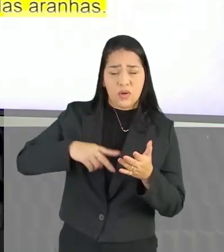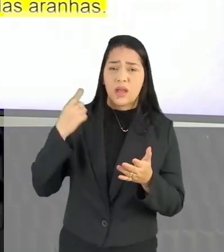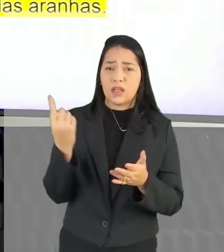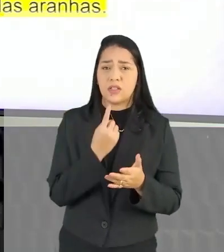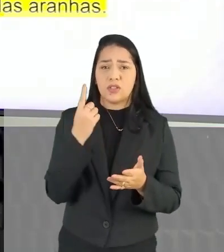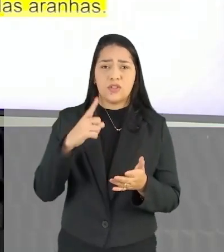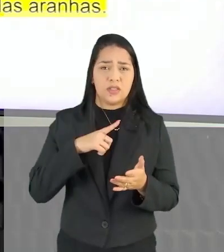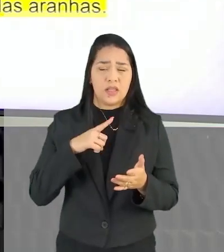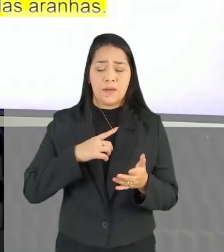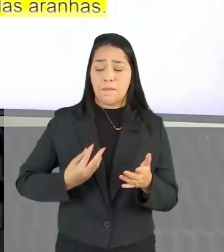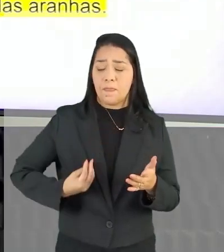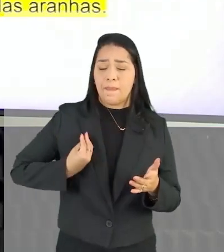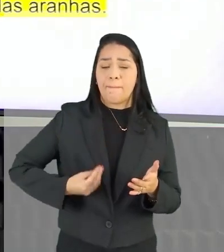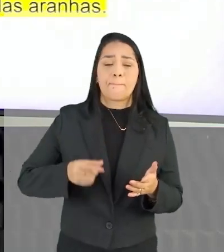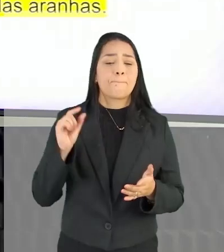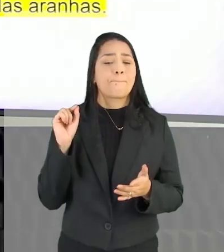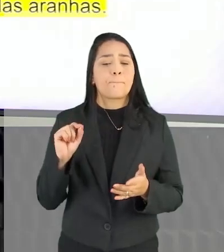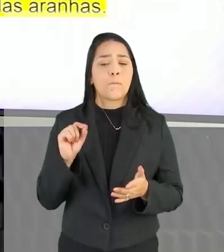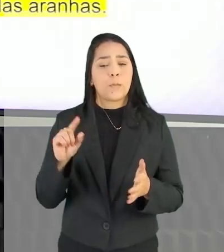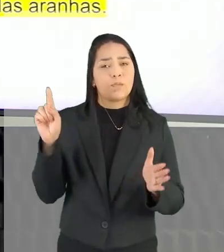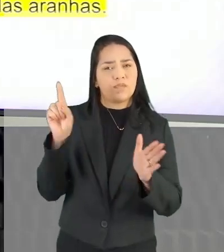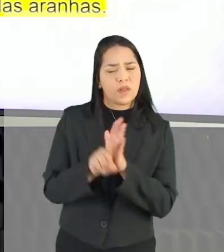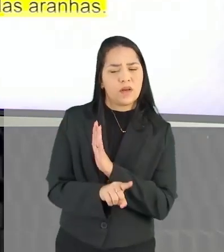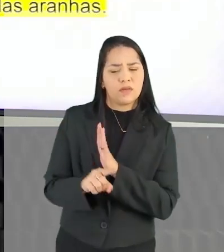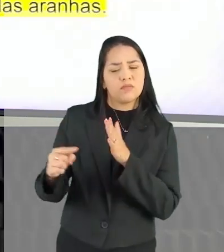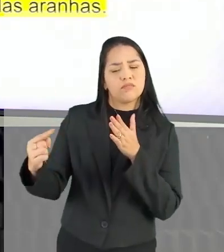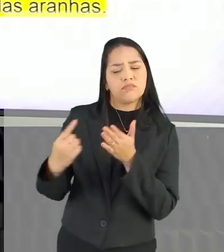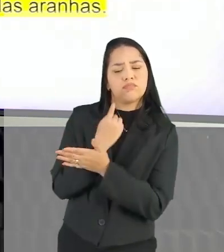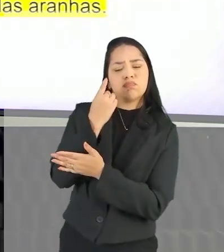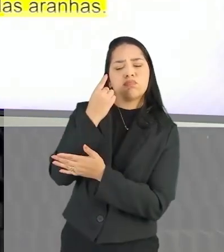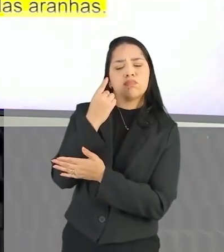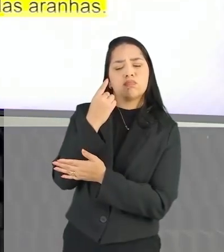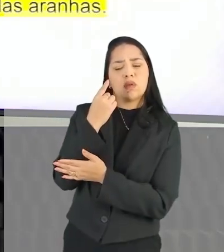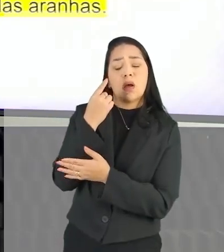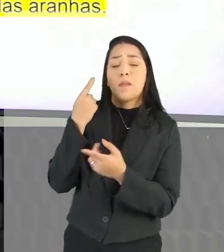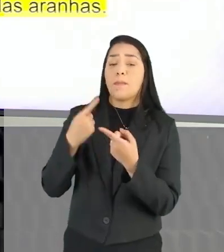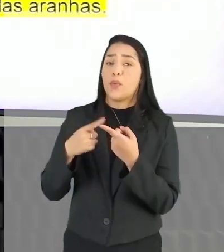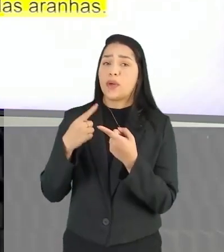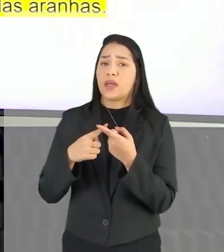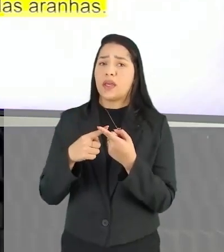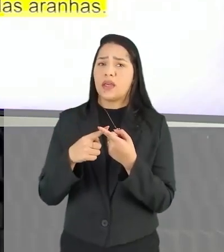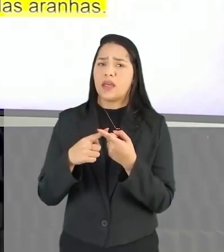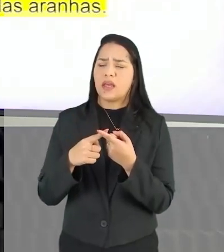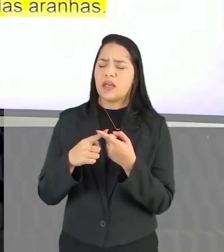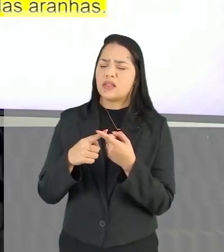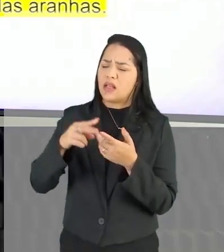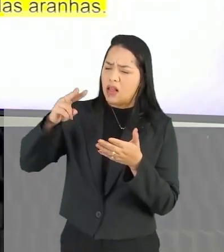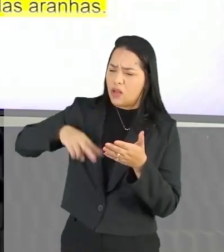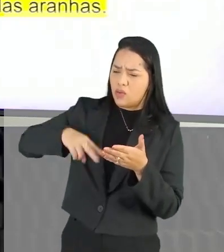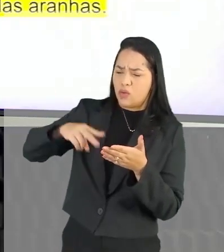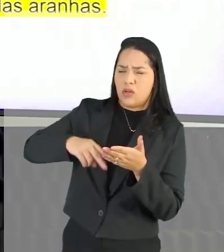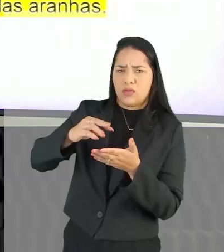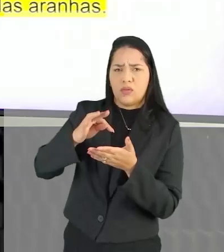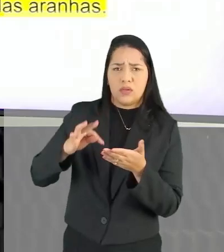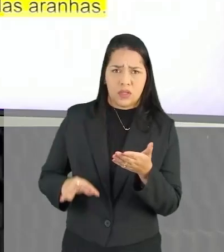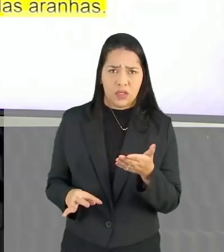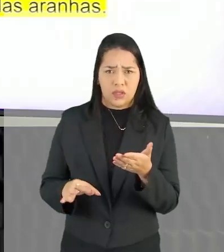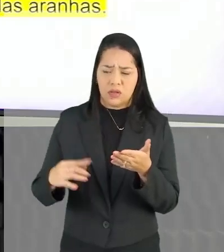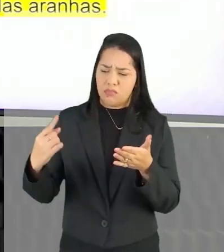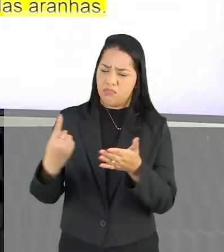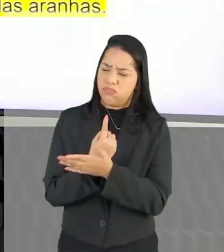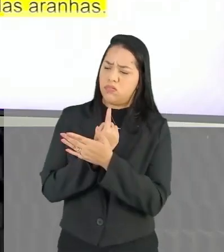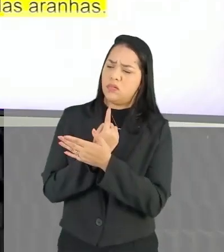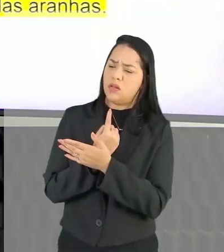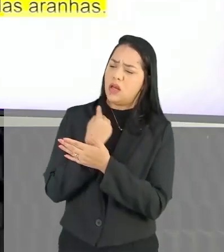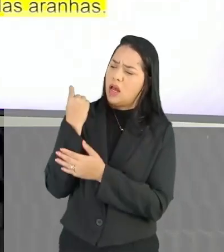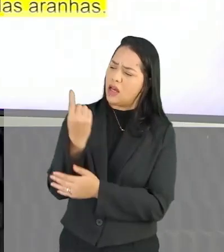a gente tem a presença, o quê? De uma pergunta retórica. Por que isso? Porque quando a gente faz a leitura do texto e no texto há um